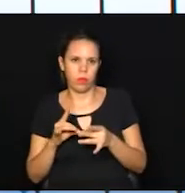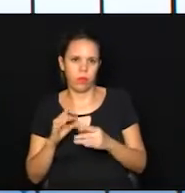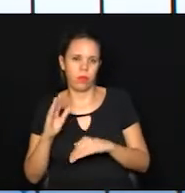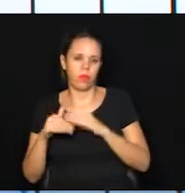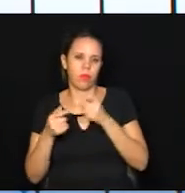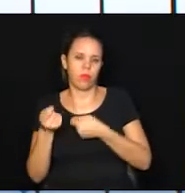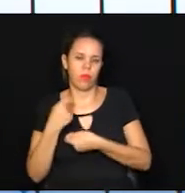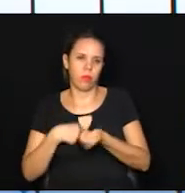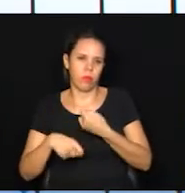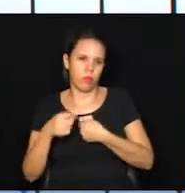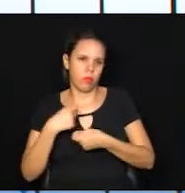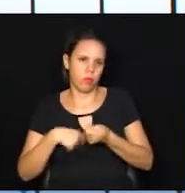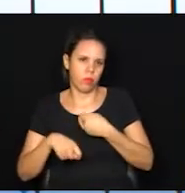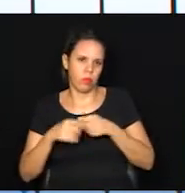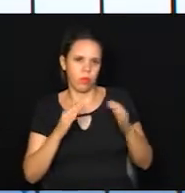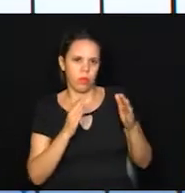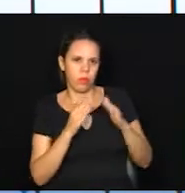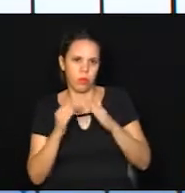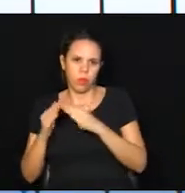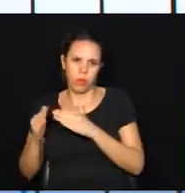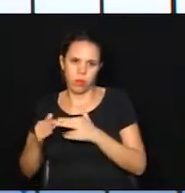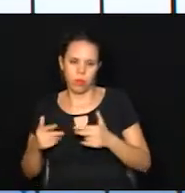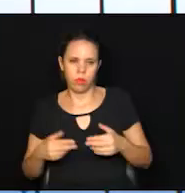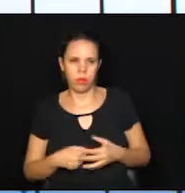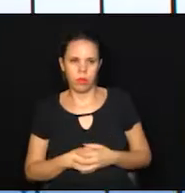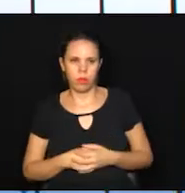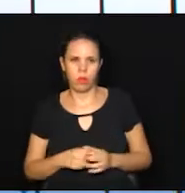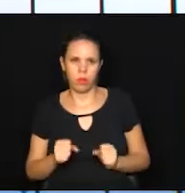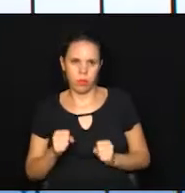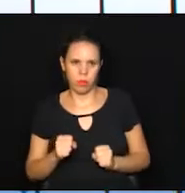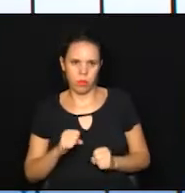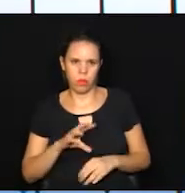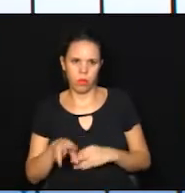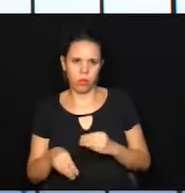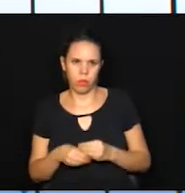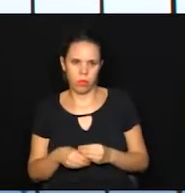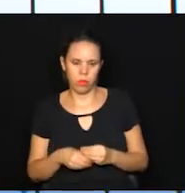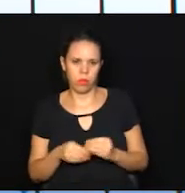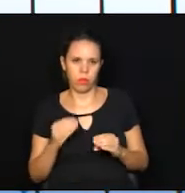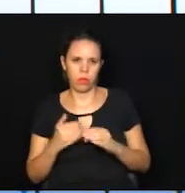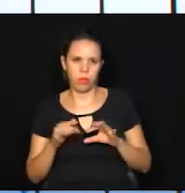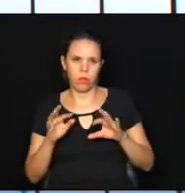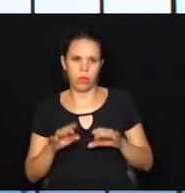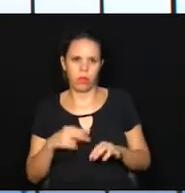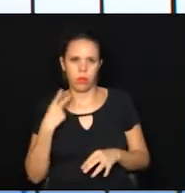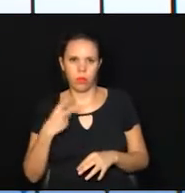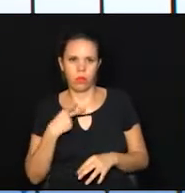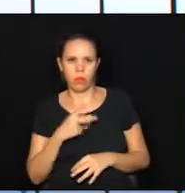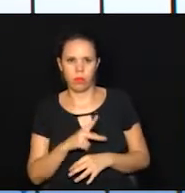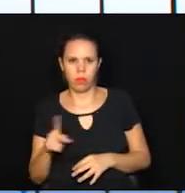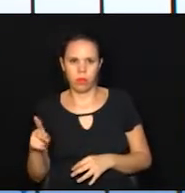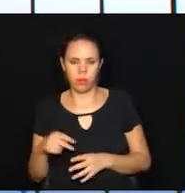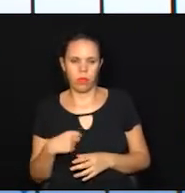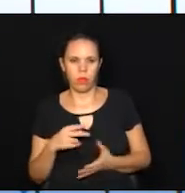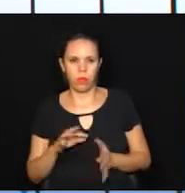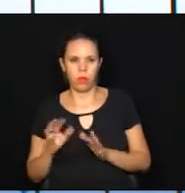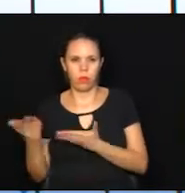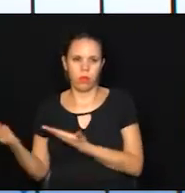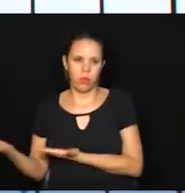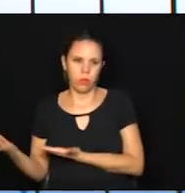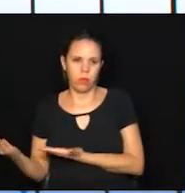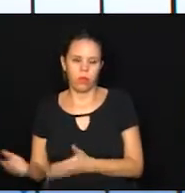desenvolvimento econômico, habitação e muito mais, pode ser encaminhados no e-mail do vereador, que é o presidente da comissão. Anote aí,